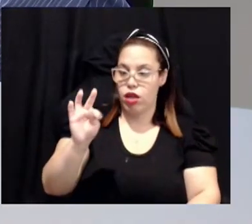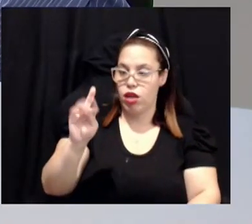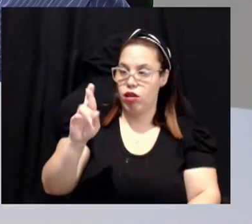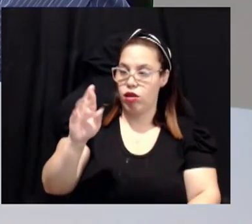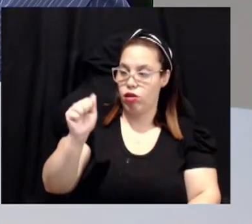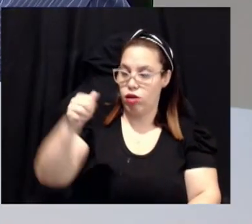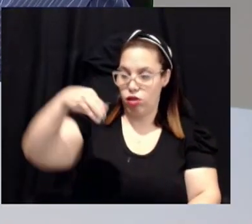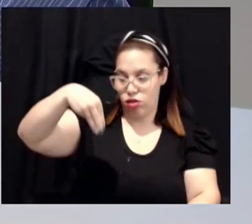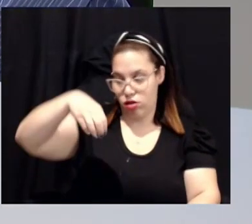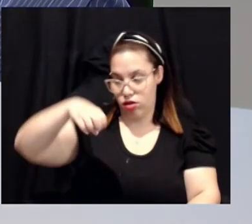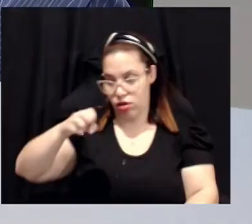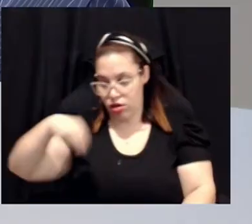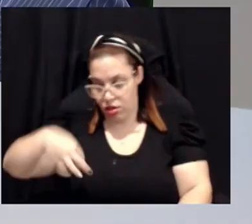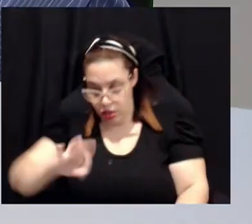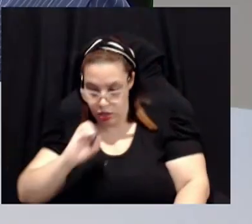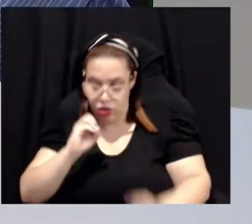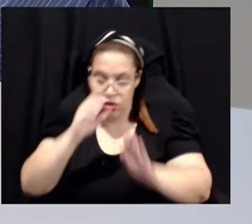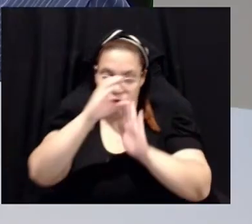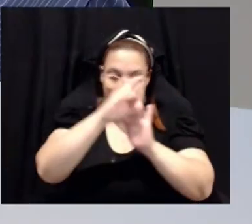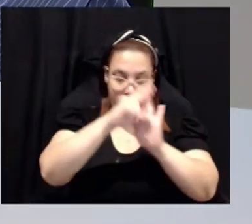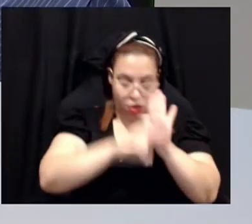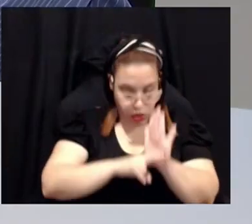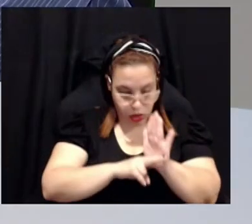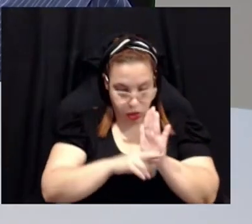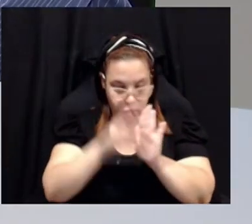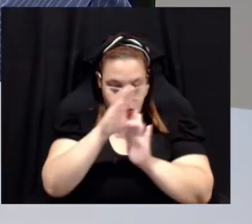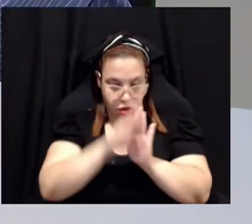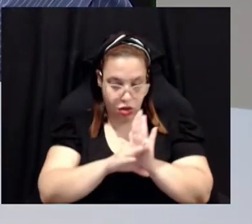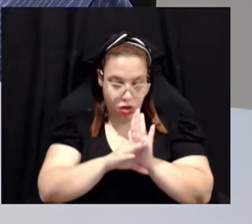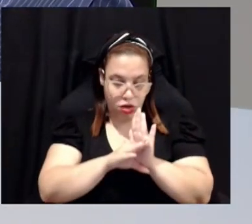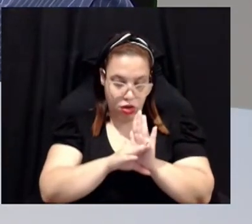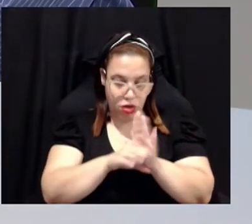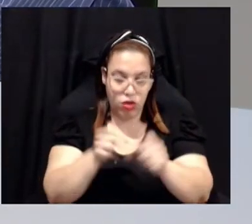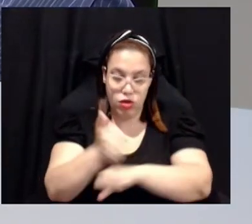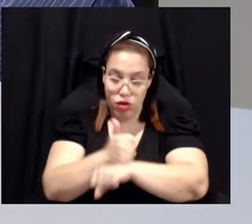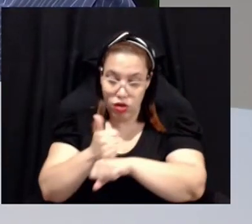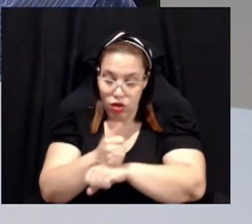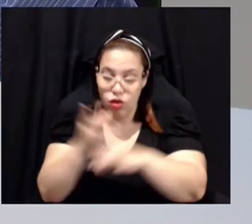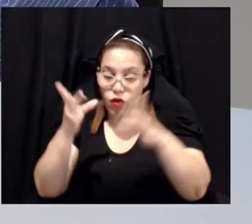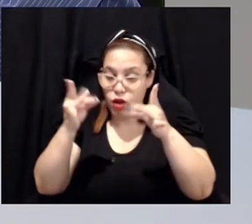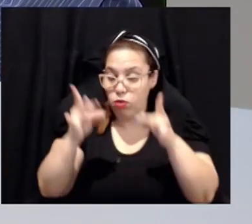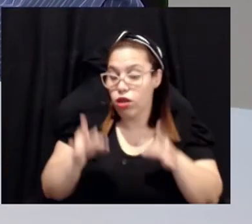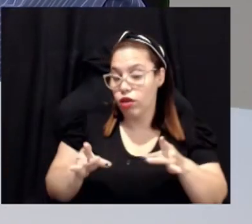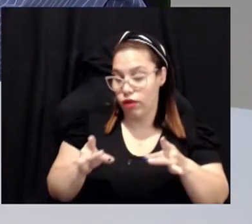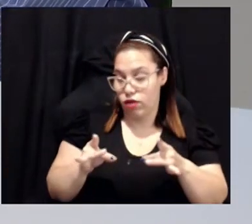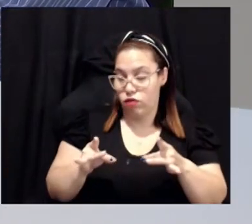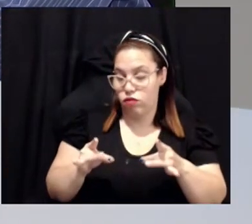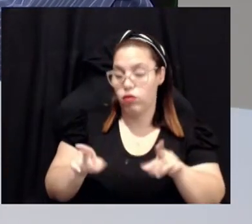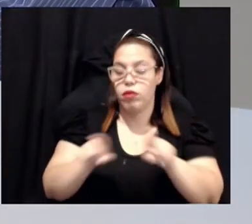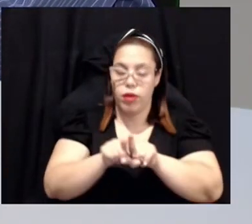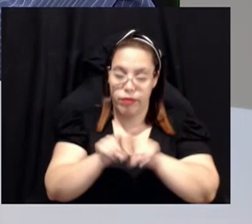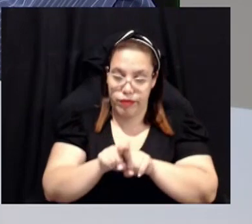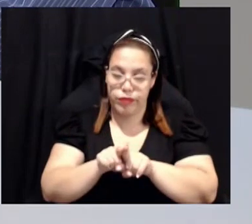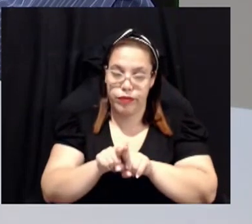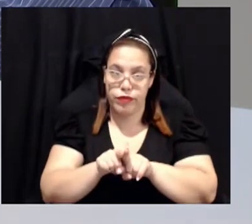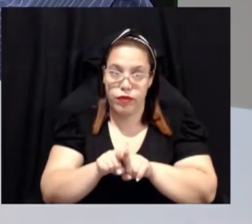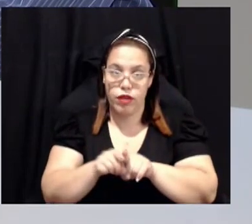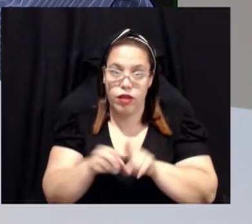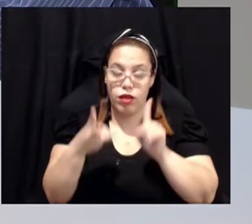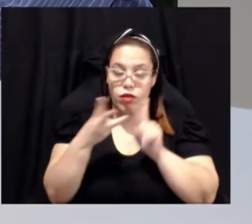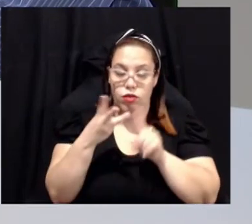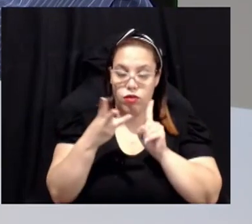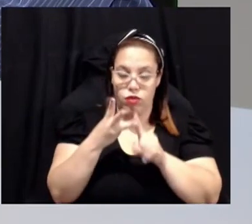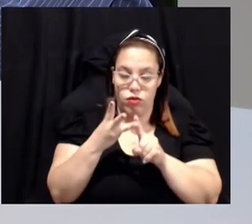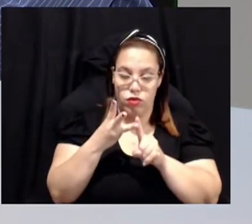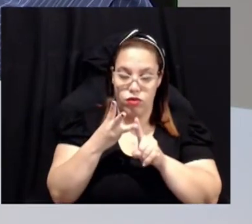currículo. Os professores estarão recebendo essa formação específica também. O terceiro módulo é o